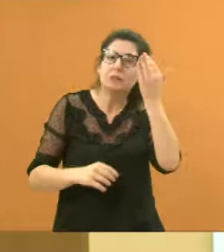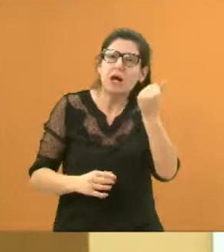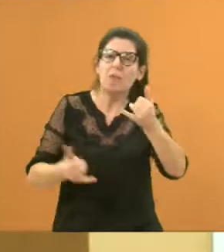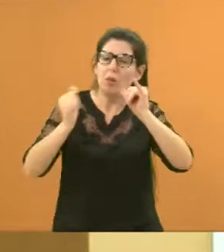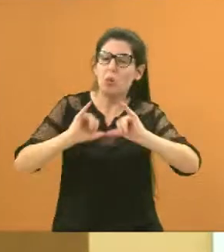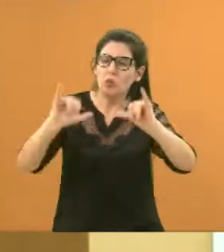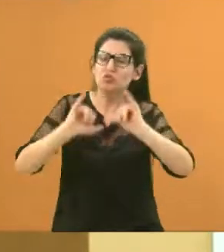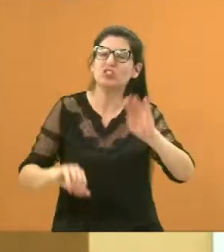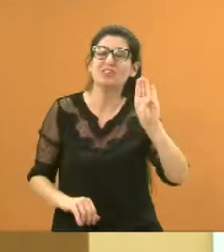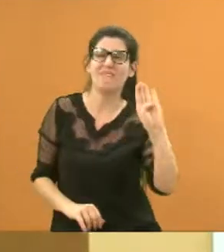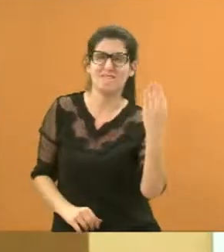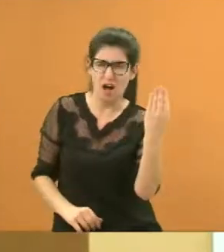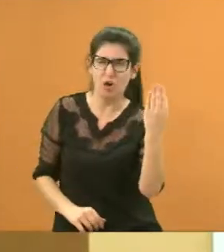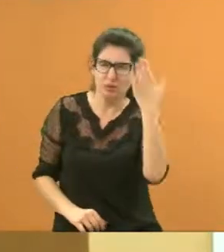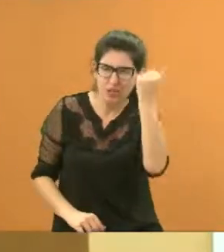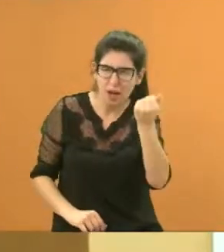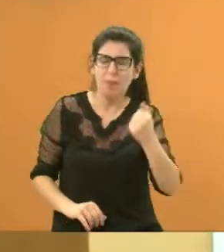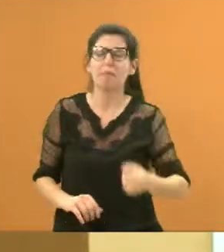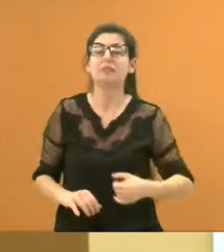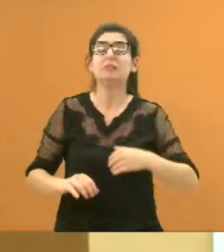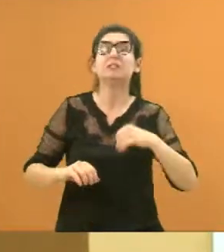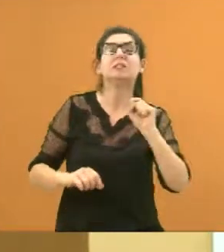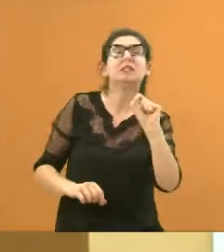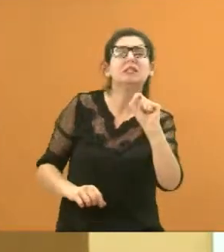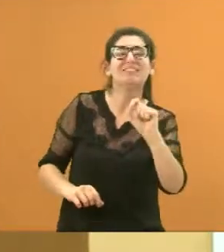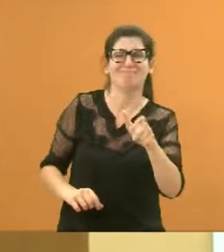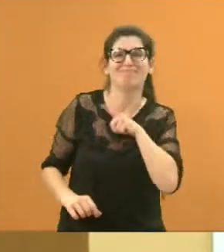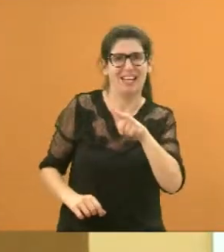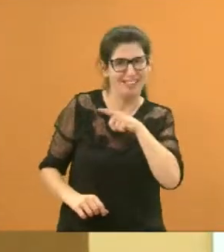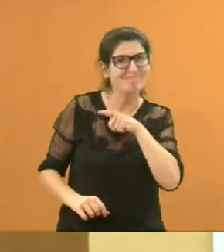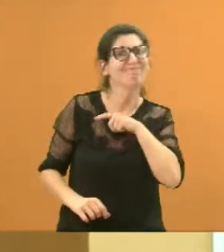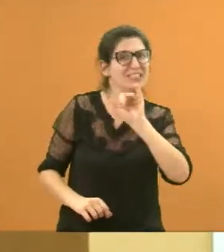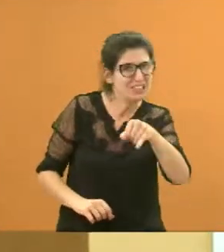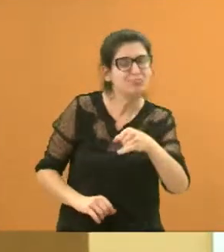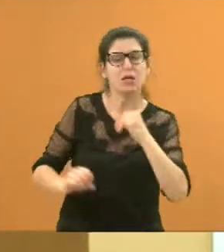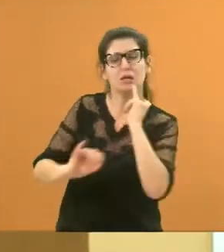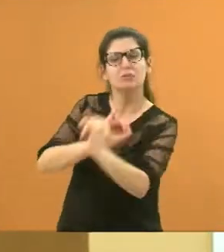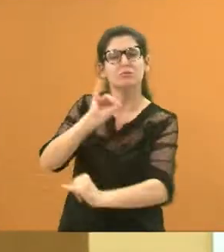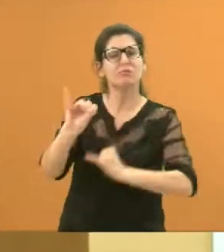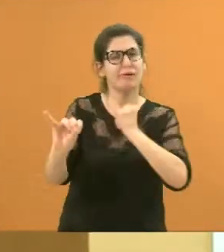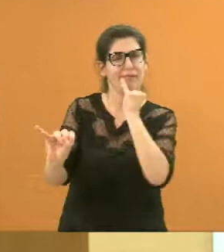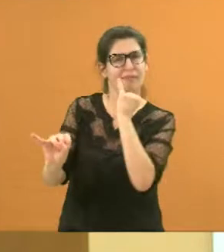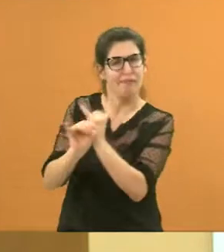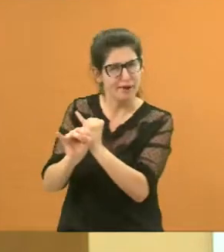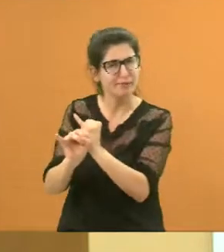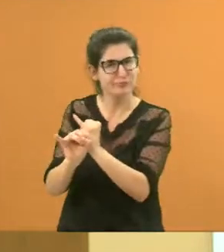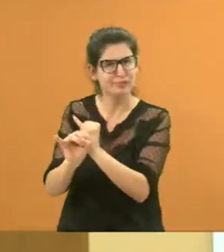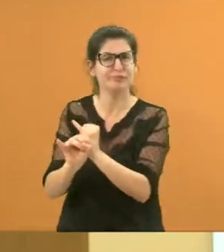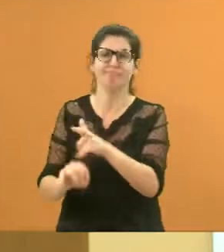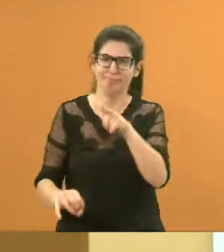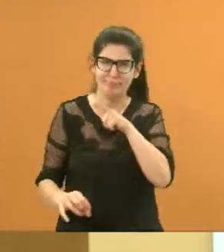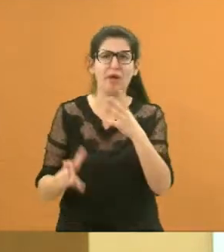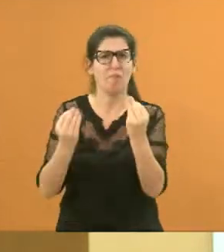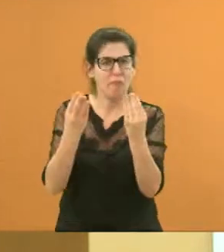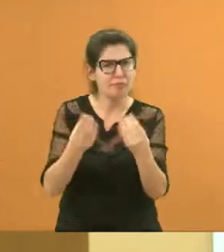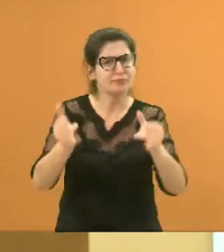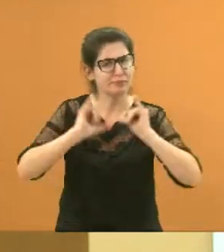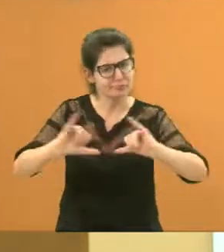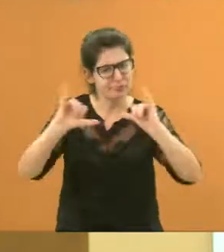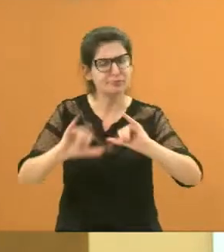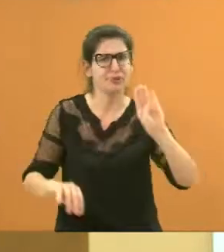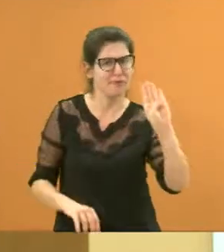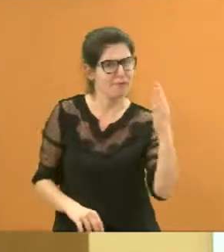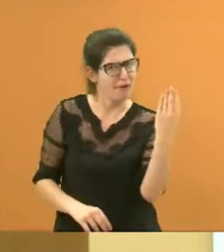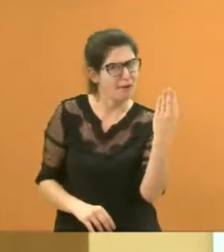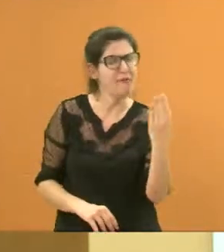a gente sabe que a internet hoje é um campo muito fértil para a disseminação de informações falsas. Pior que